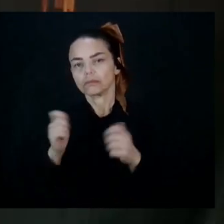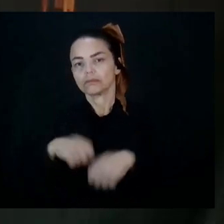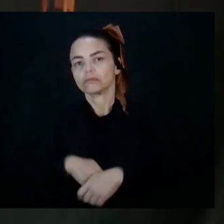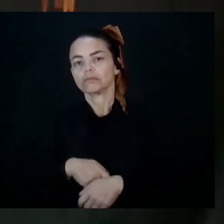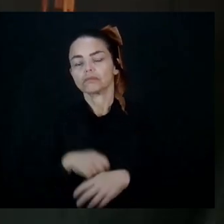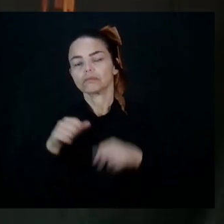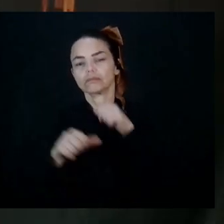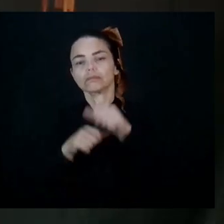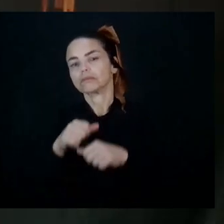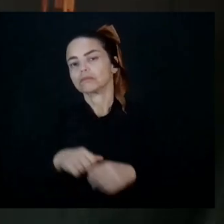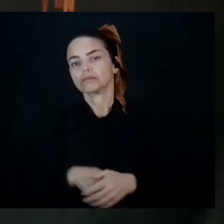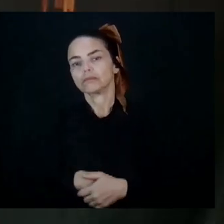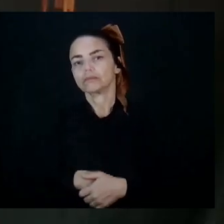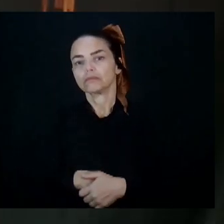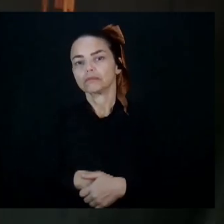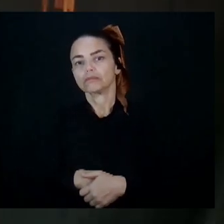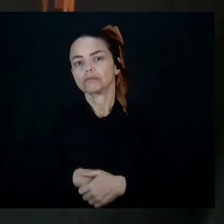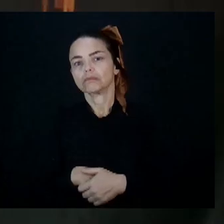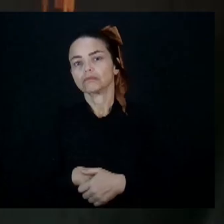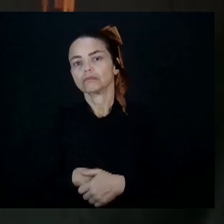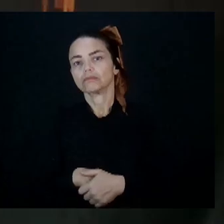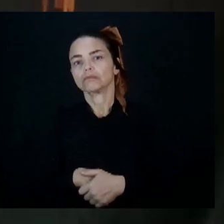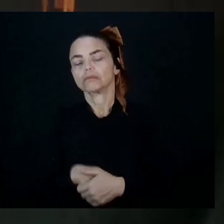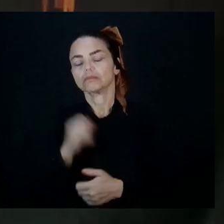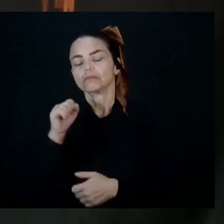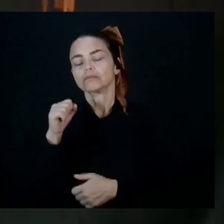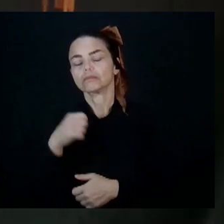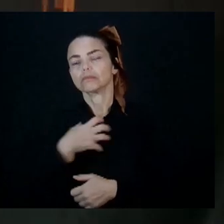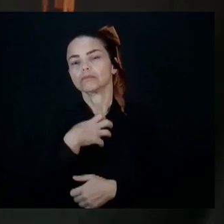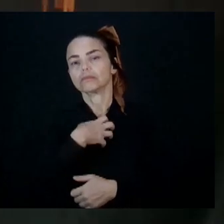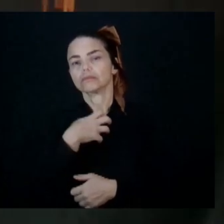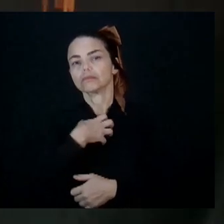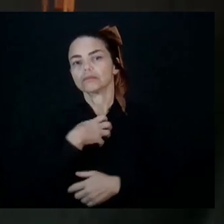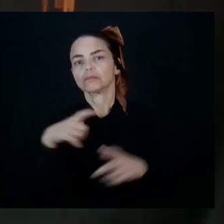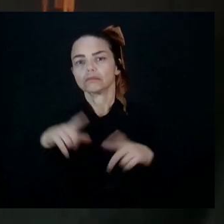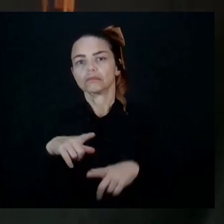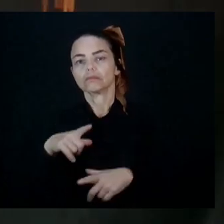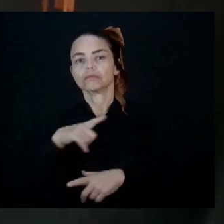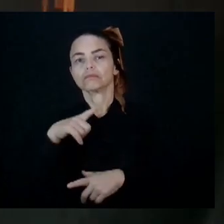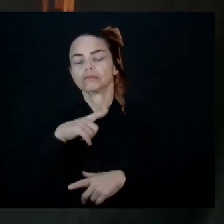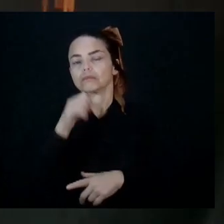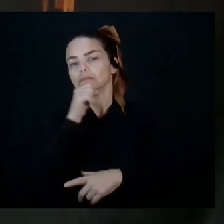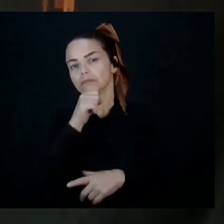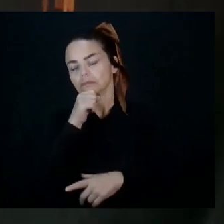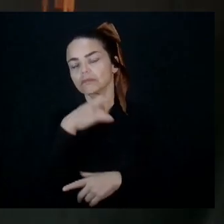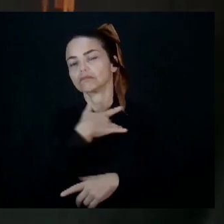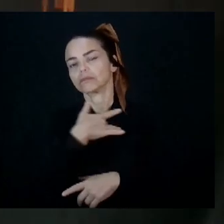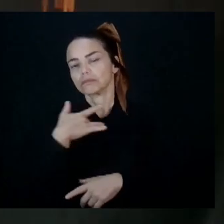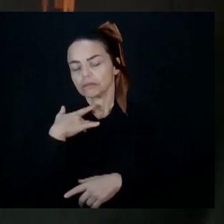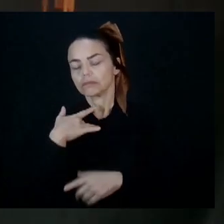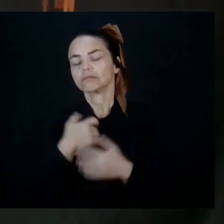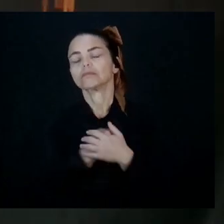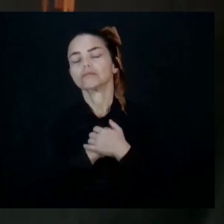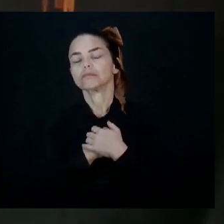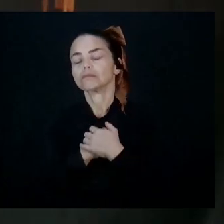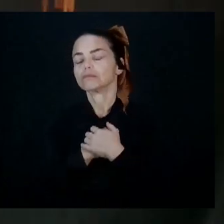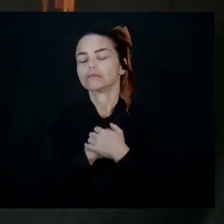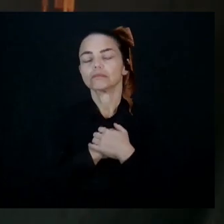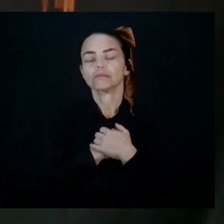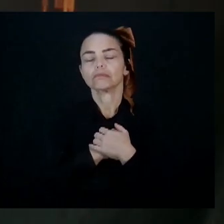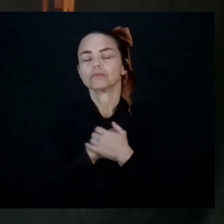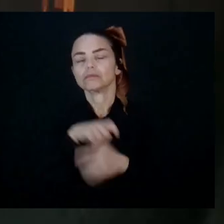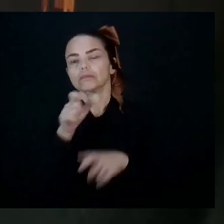ressignificar, que é possível sim a gente ter um envelhecimento saudável ao lado de pessoas que